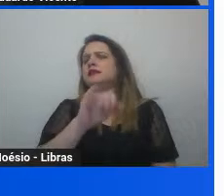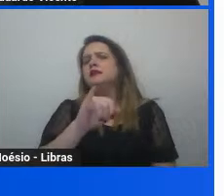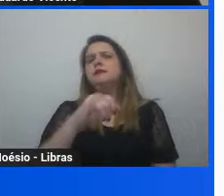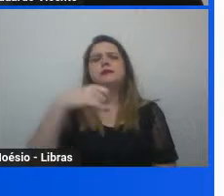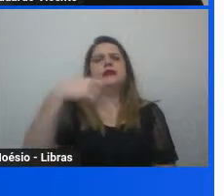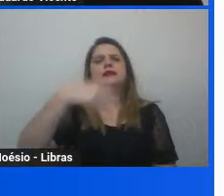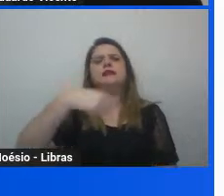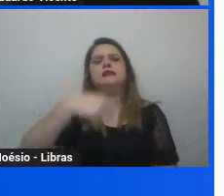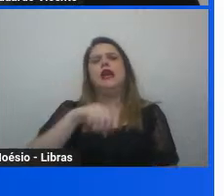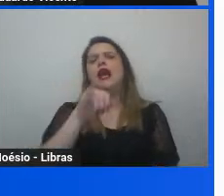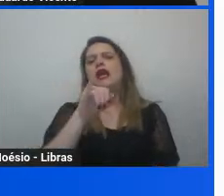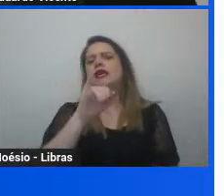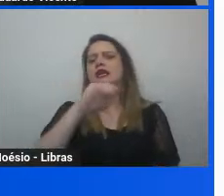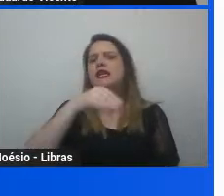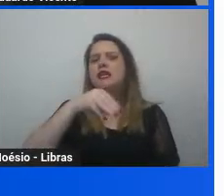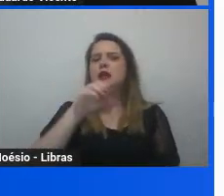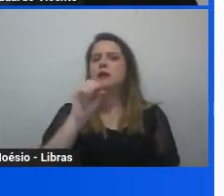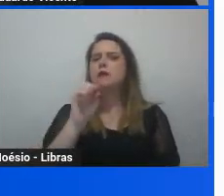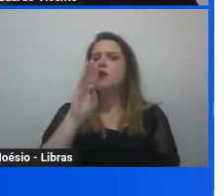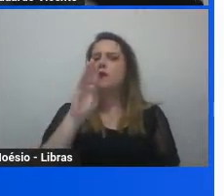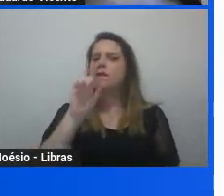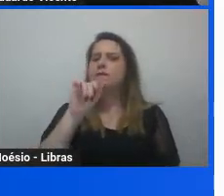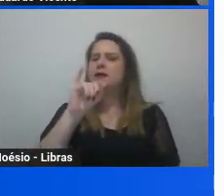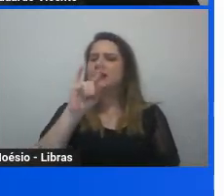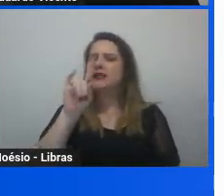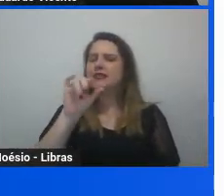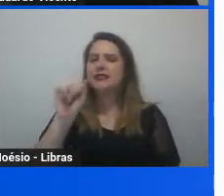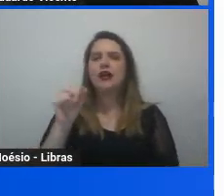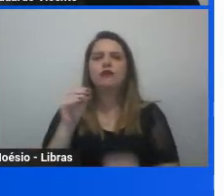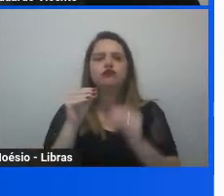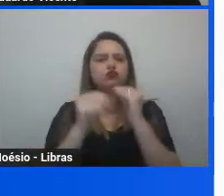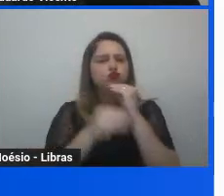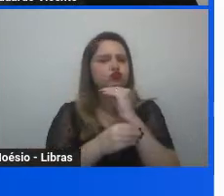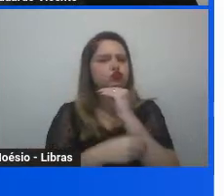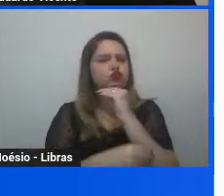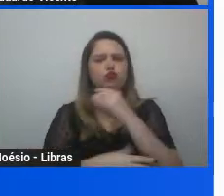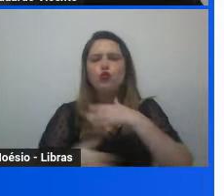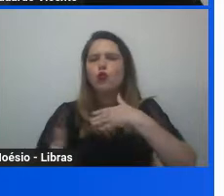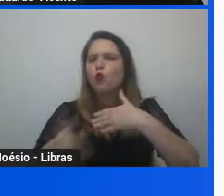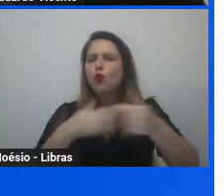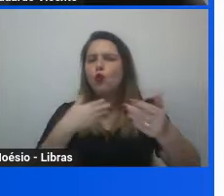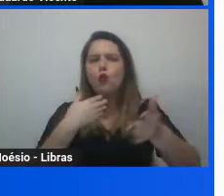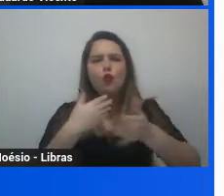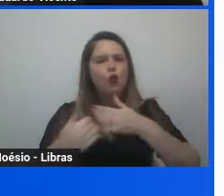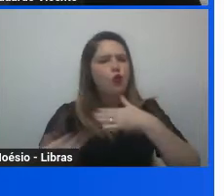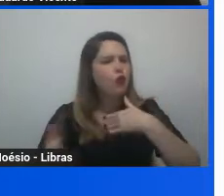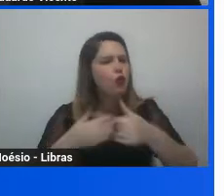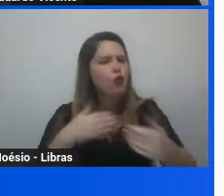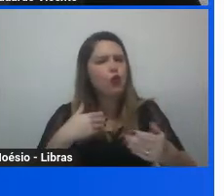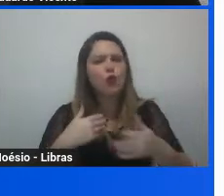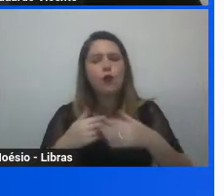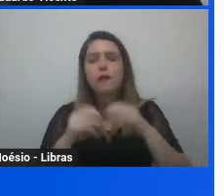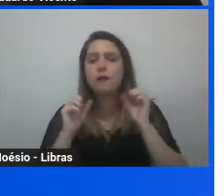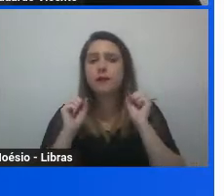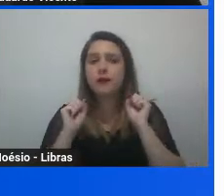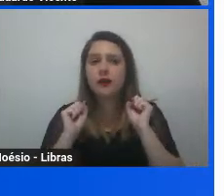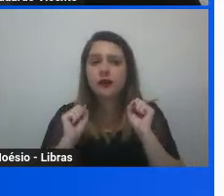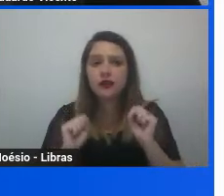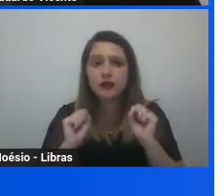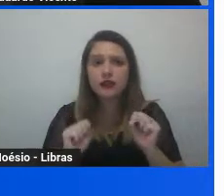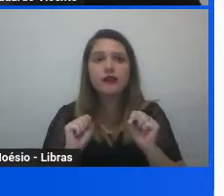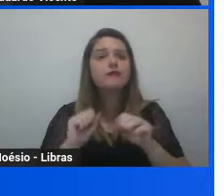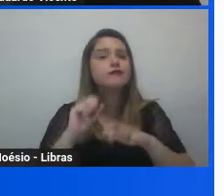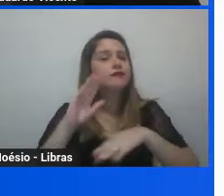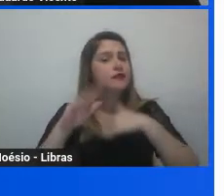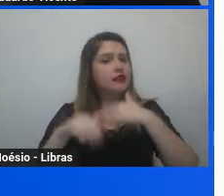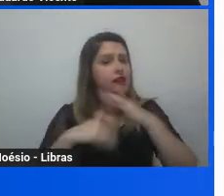estou num local que estou longe de qualquer atendimento, o celular não pega? Olha, nessa situação a gente